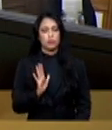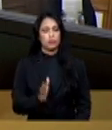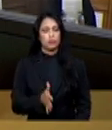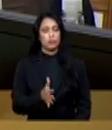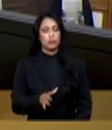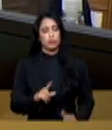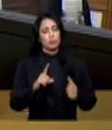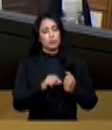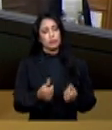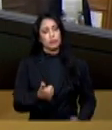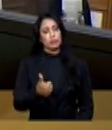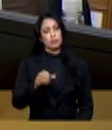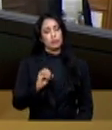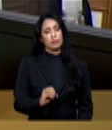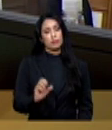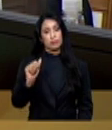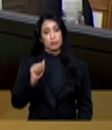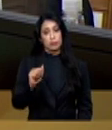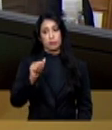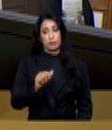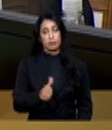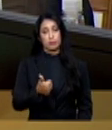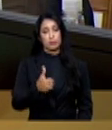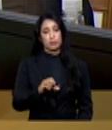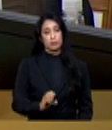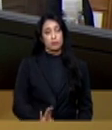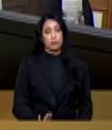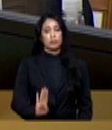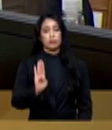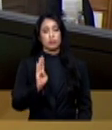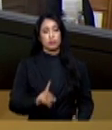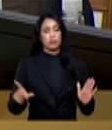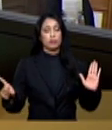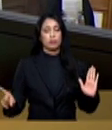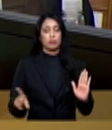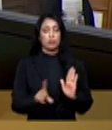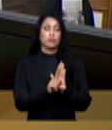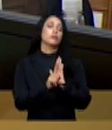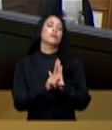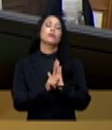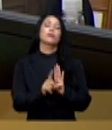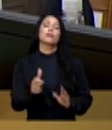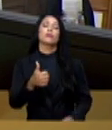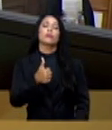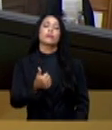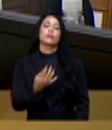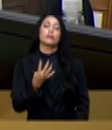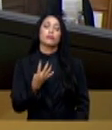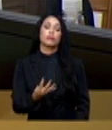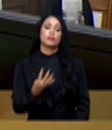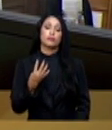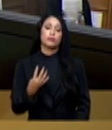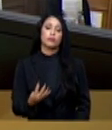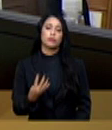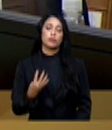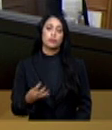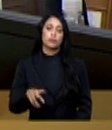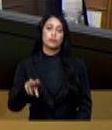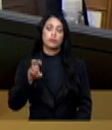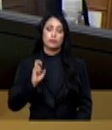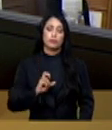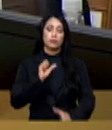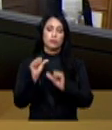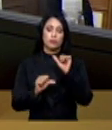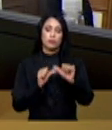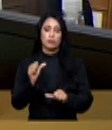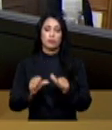pelos artigos 10 a e 10 B da Lei 11445 foram